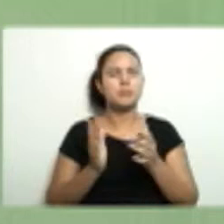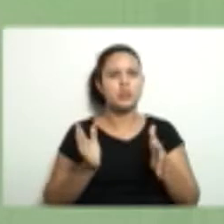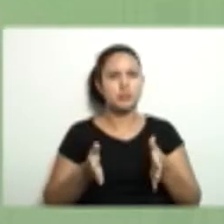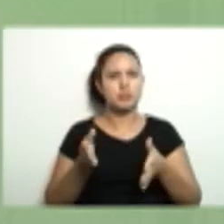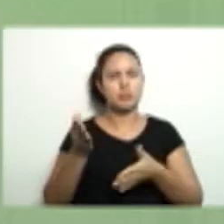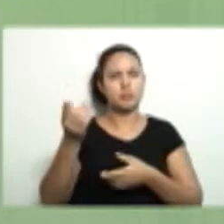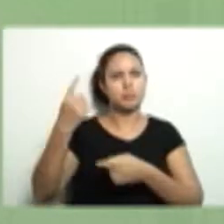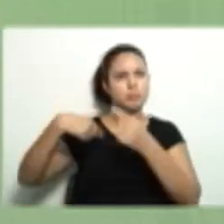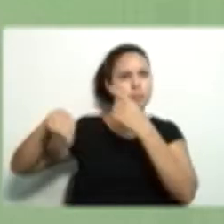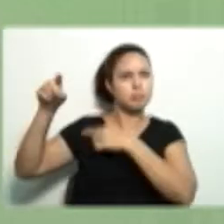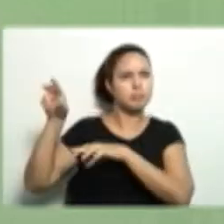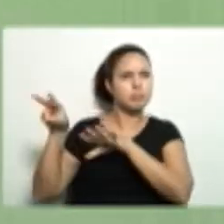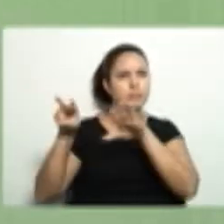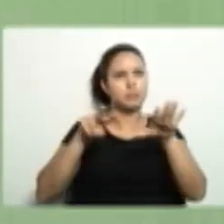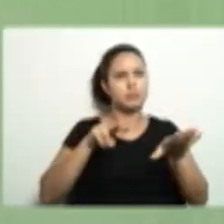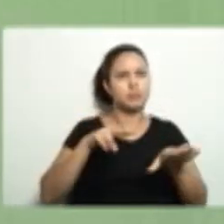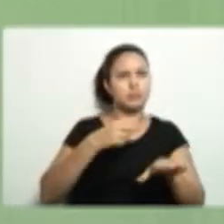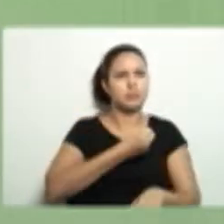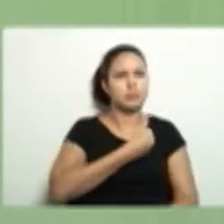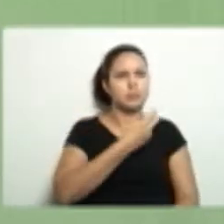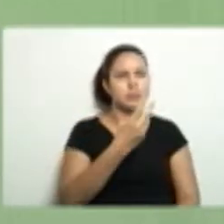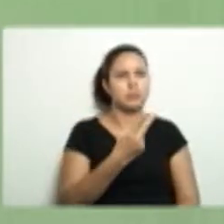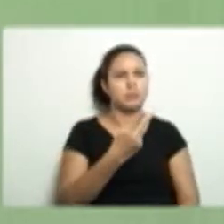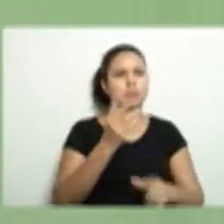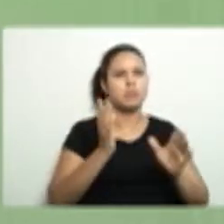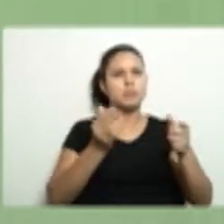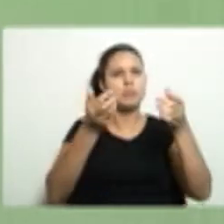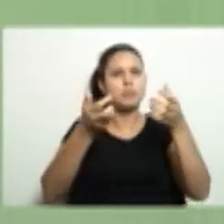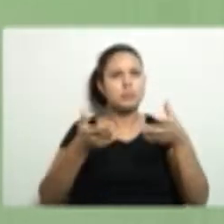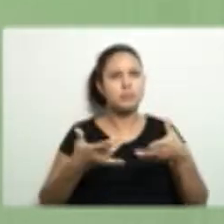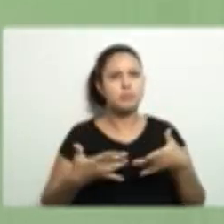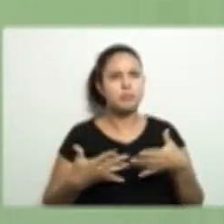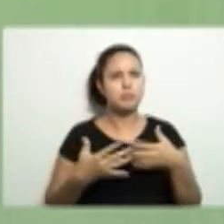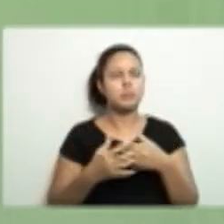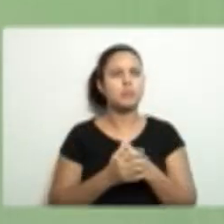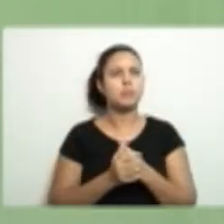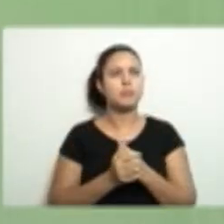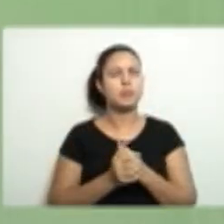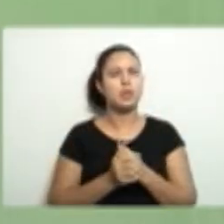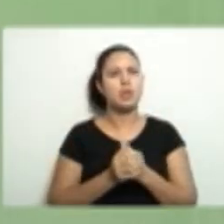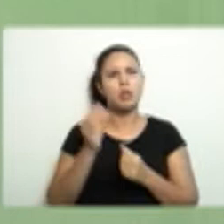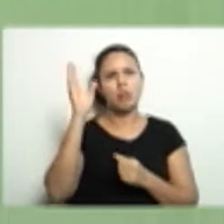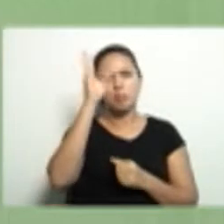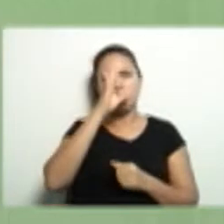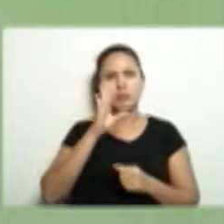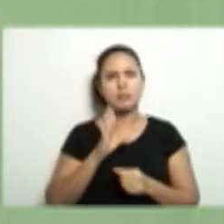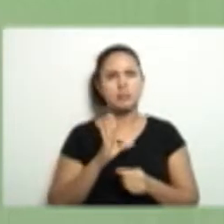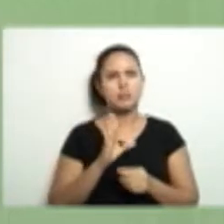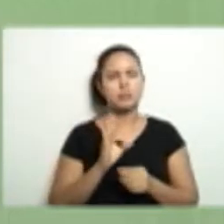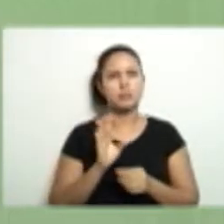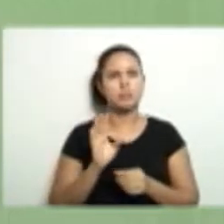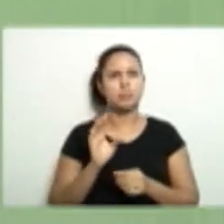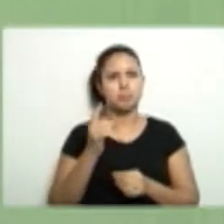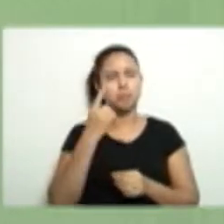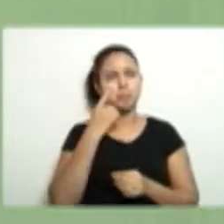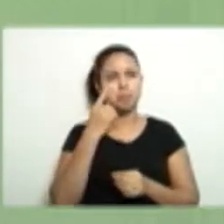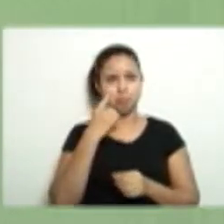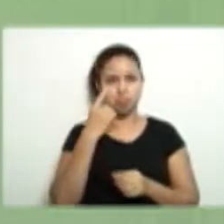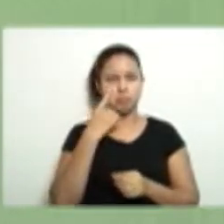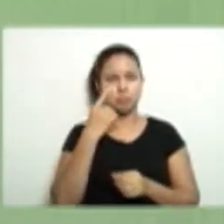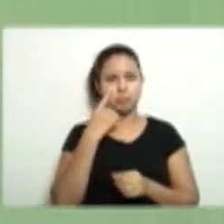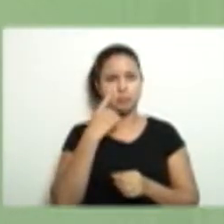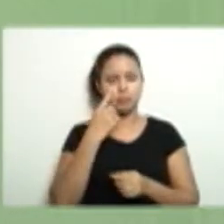né? E aqui nós estamos conhecendo um pouco a realidade do Brasil em 2 momentos. Nós temos esse IDHM para o